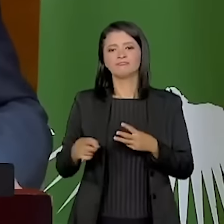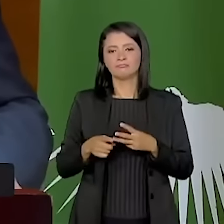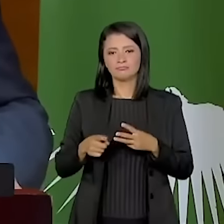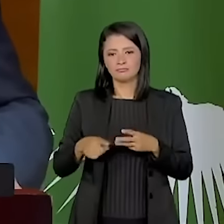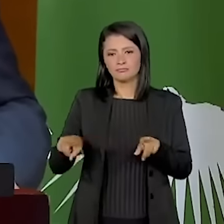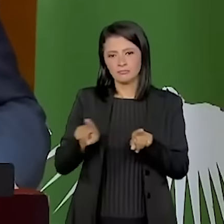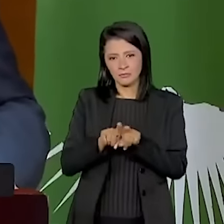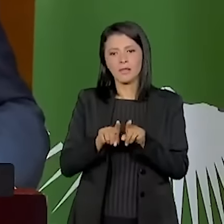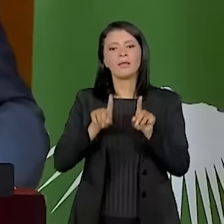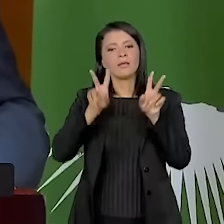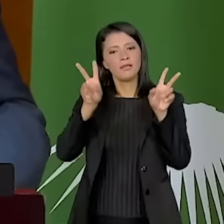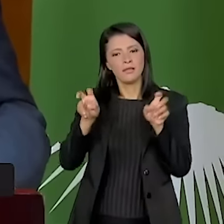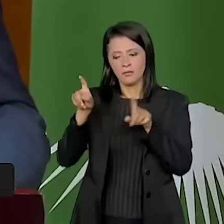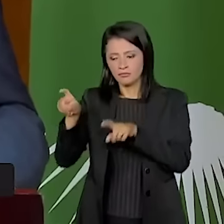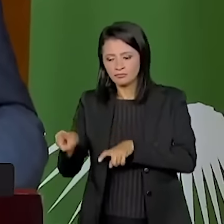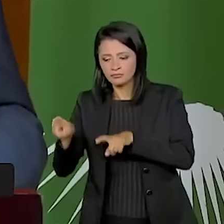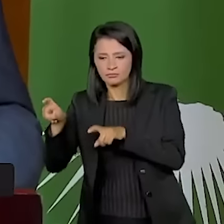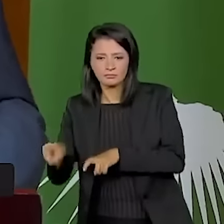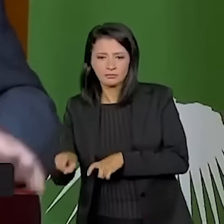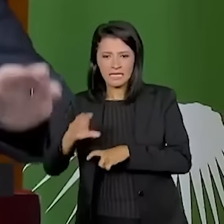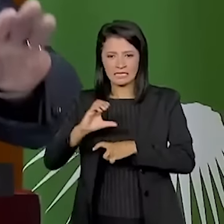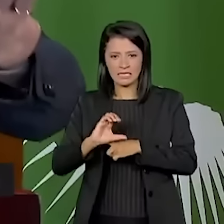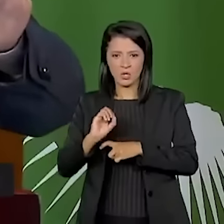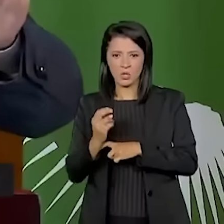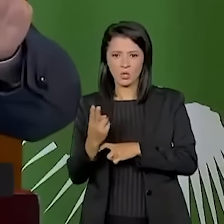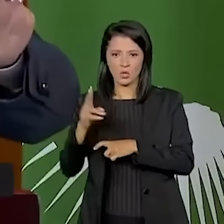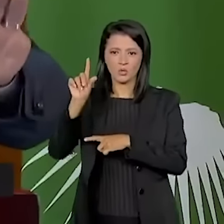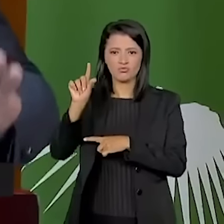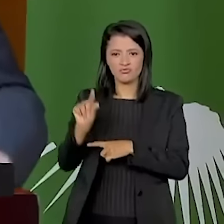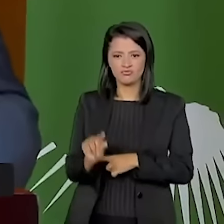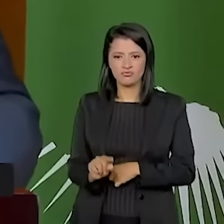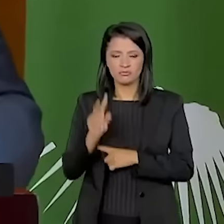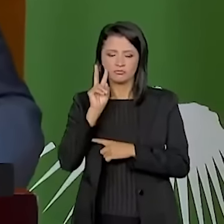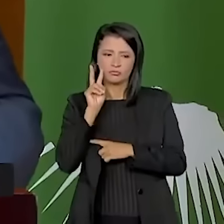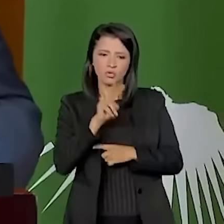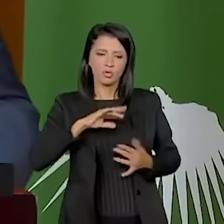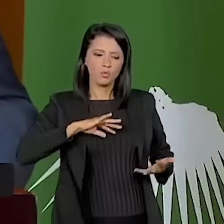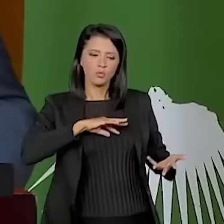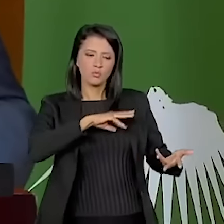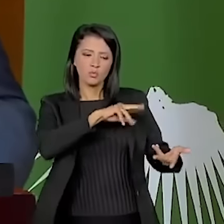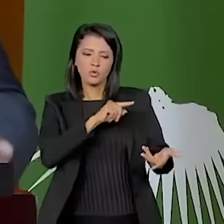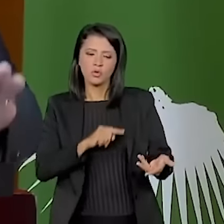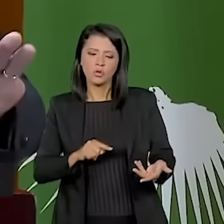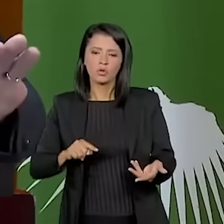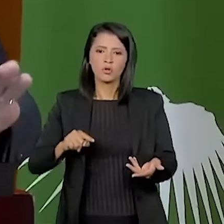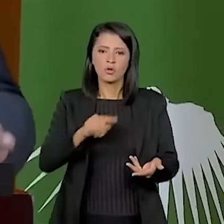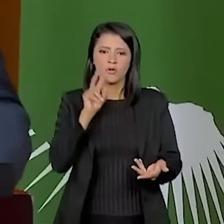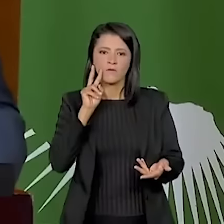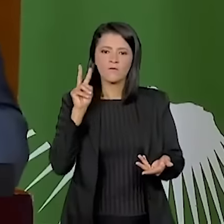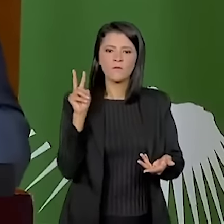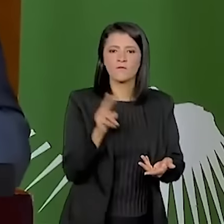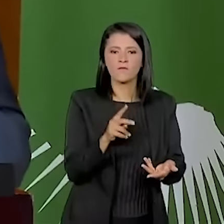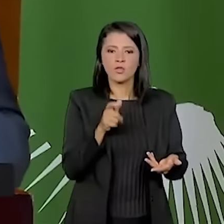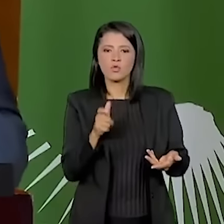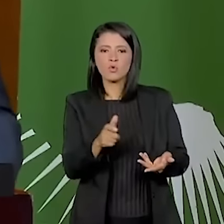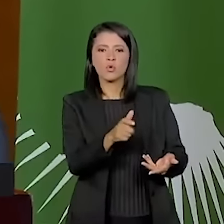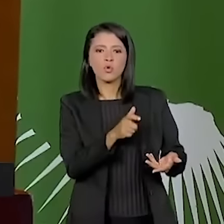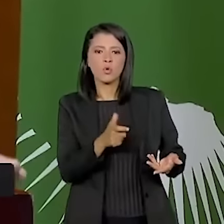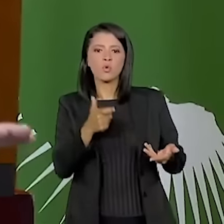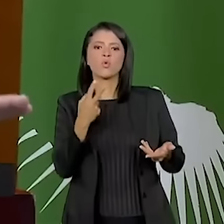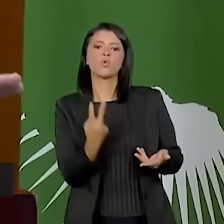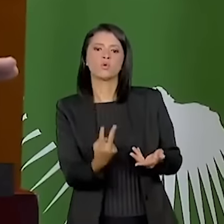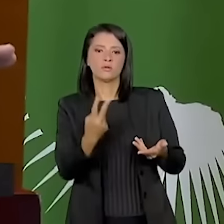falamos de agricultura de baixo carbono, a gente olha o mapa mundo e a gente vê dois espaços